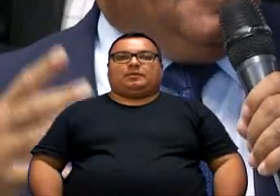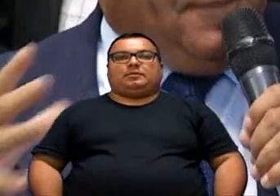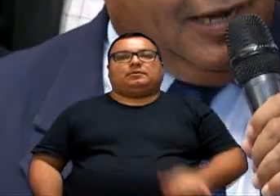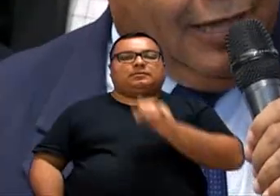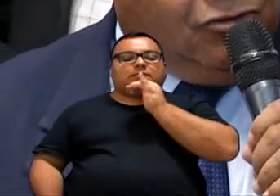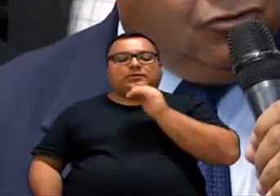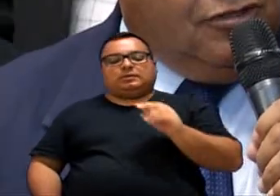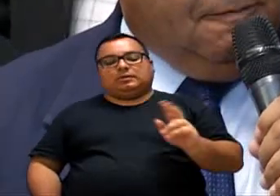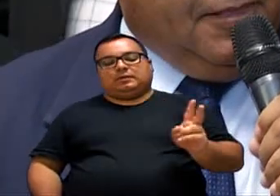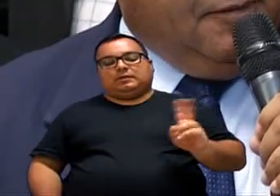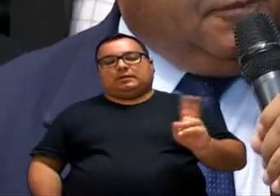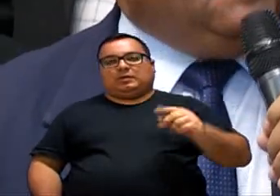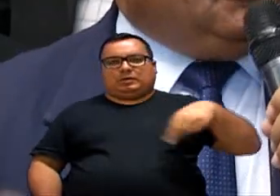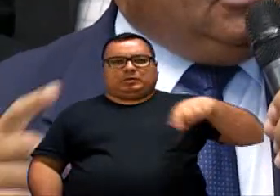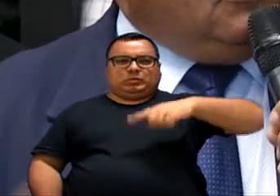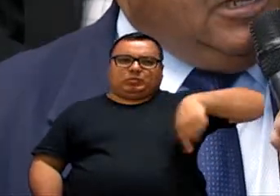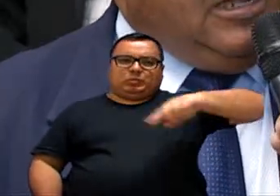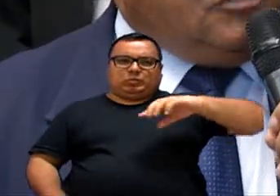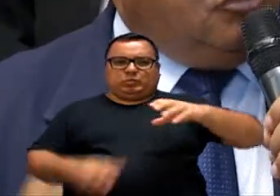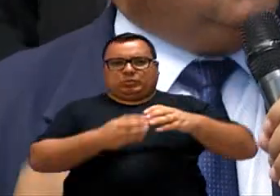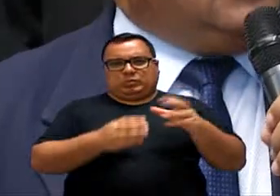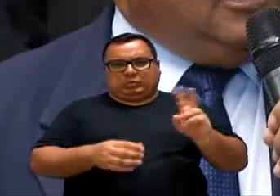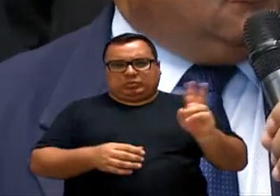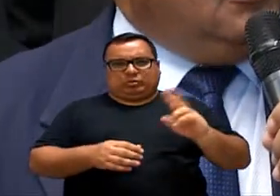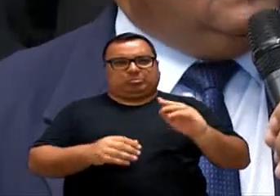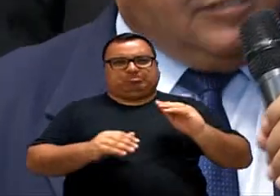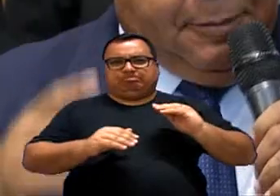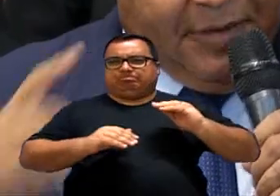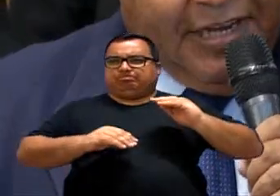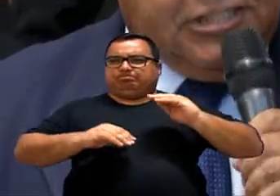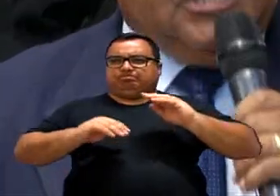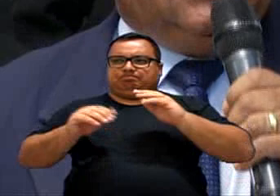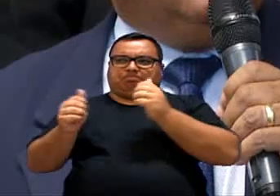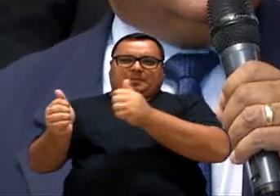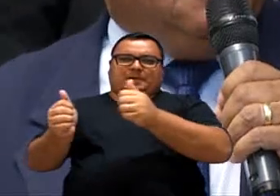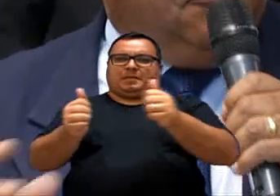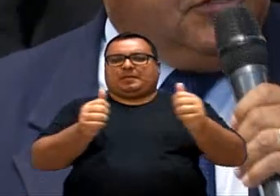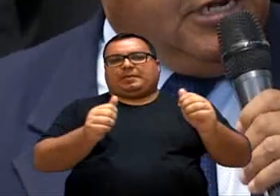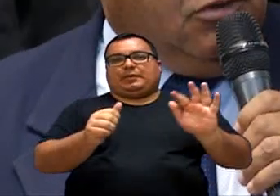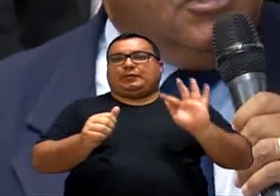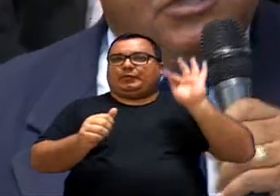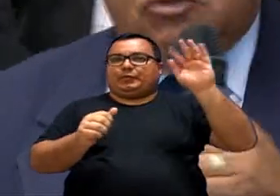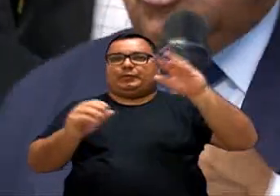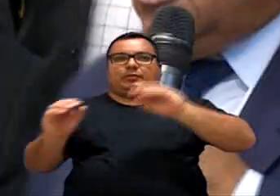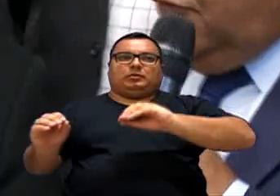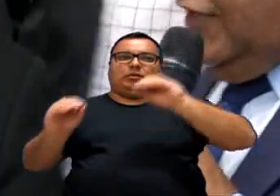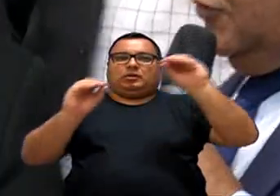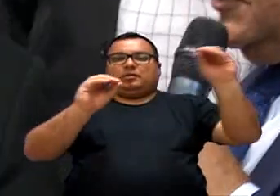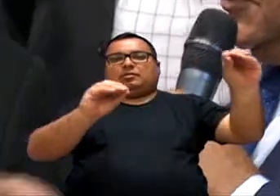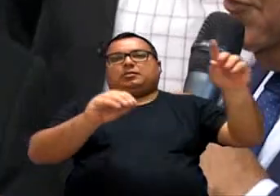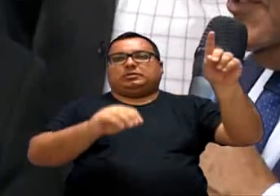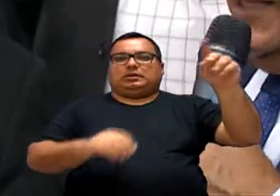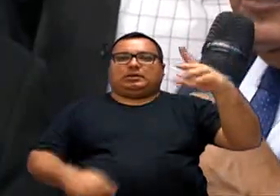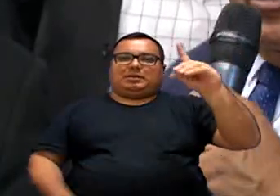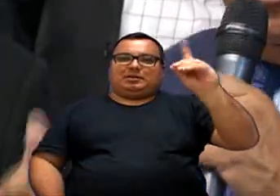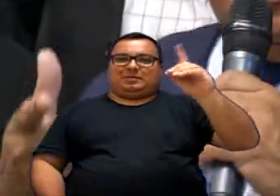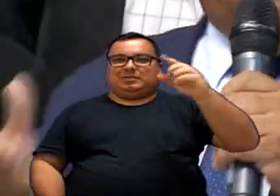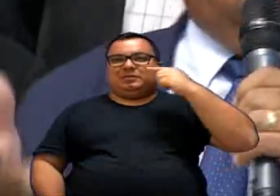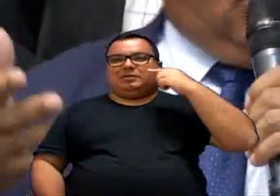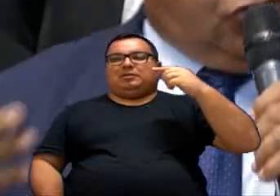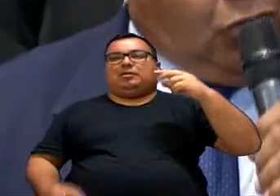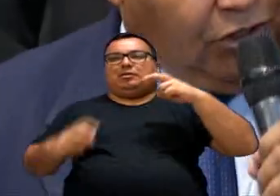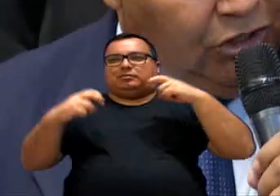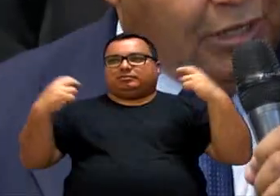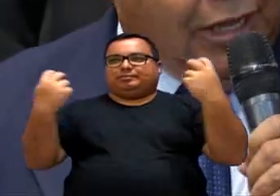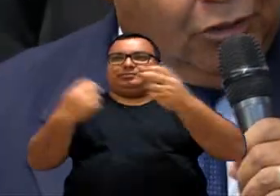estão preparados para poder assumir um cargo na Assembleia Legislativa e na Câmara Federal. Então, os nossos vereadores que são candidatos, quero desejar